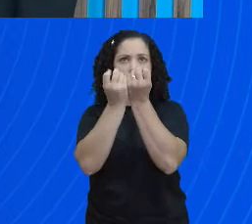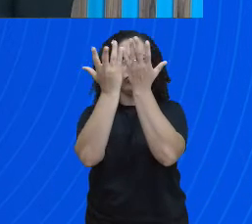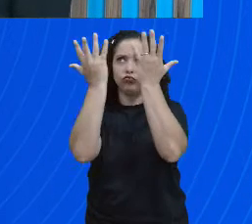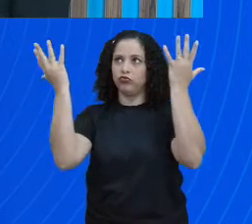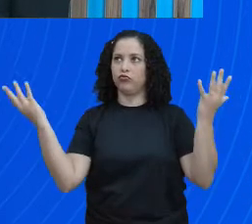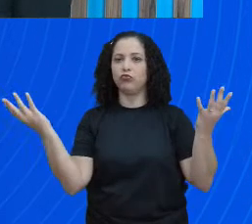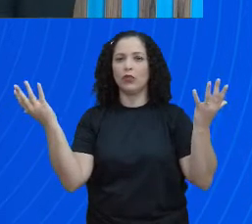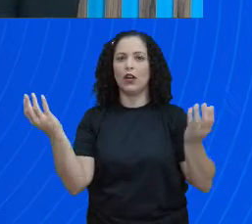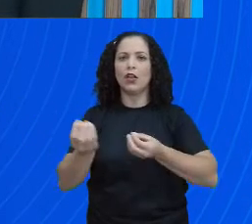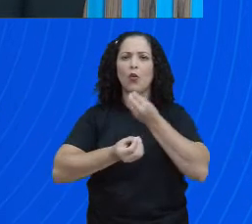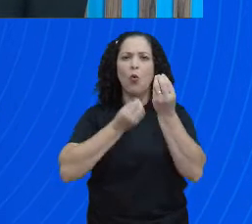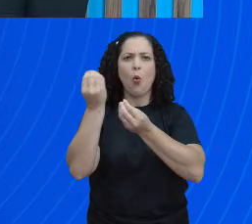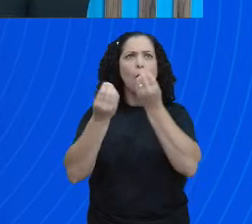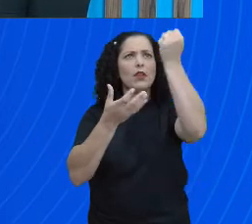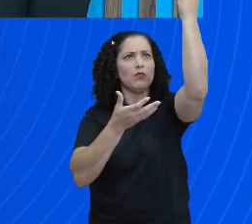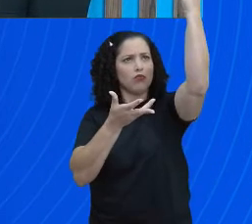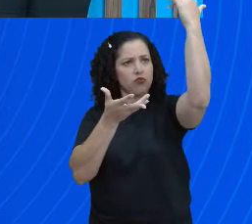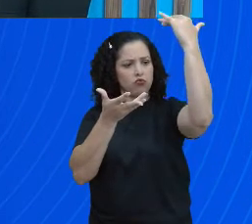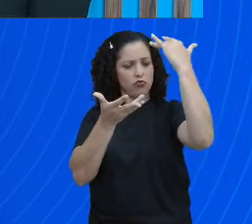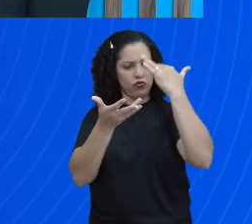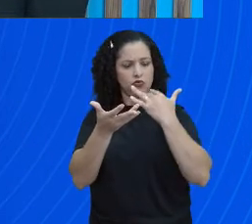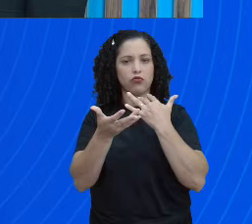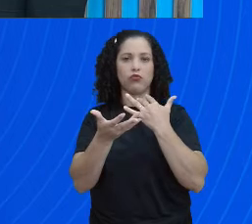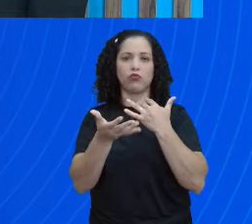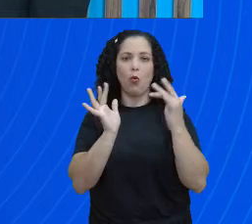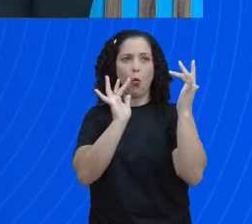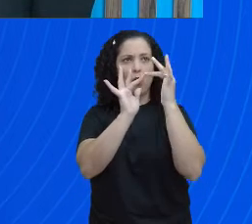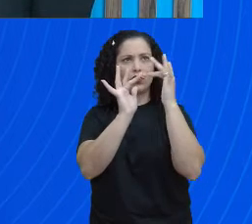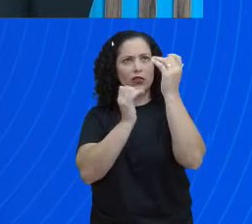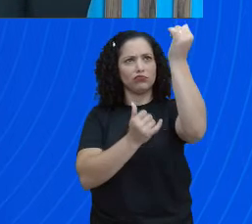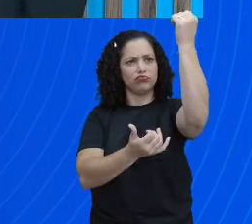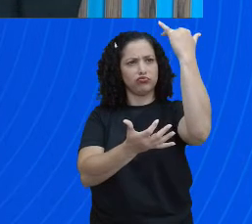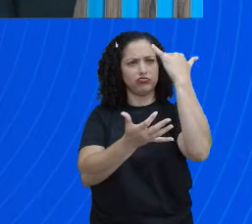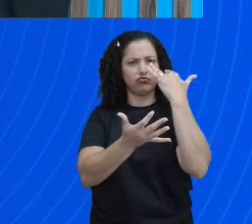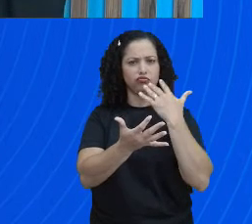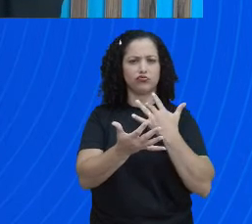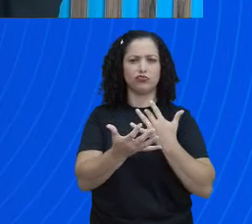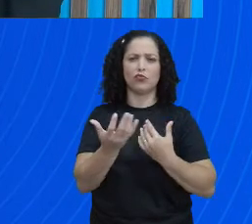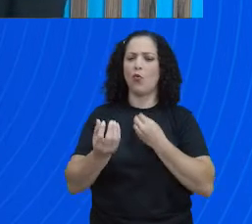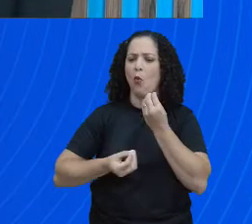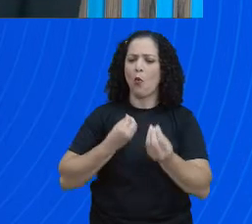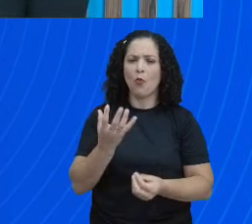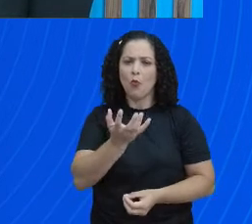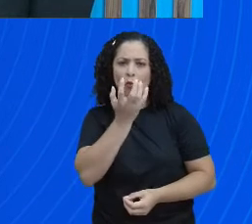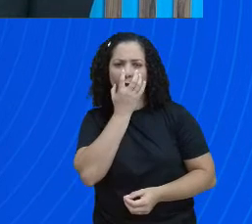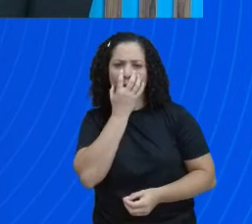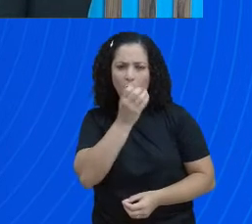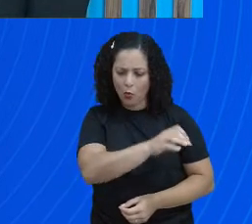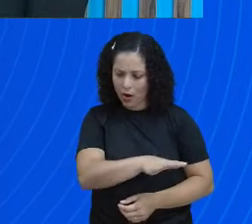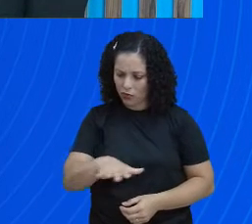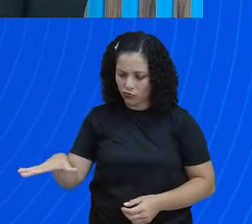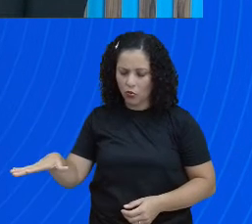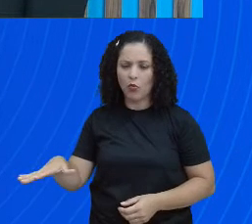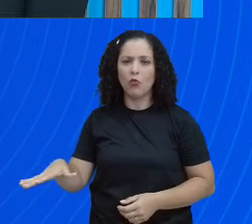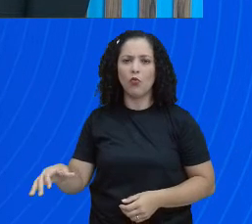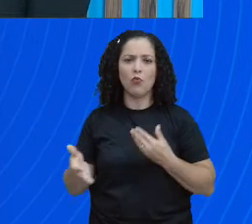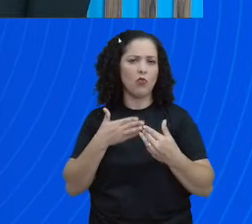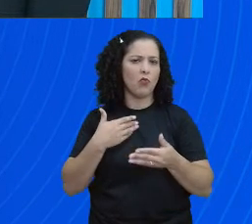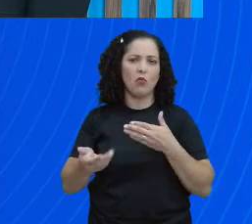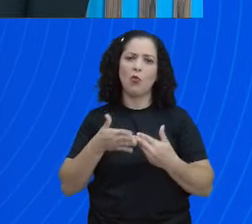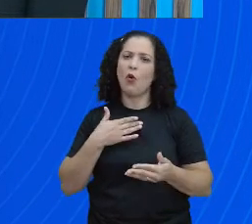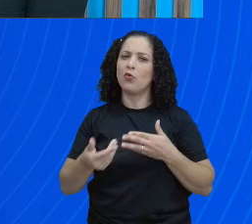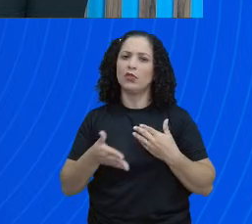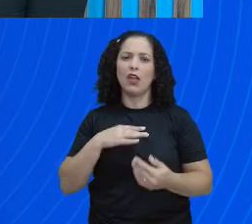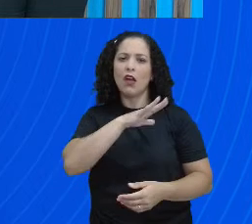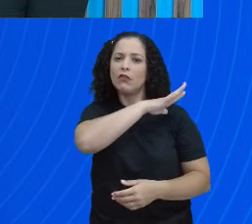é que chega até a gente, né, prof? Como é que um ser humano, um cachorro, sei lá, qualquer animal que